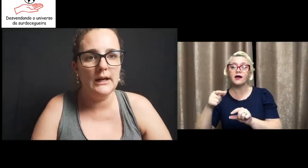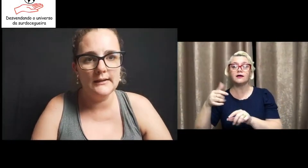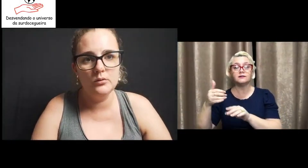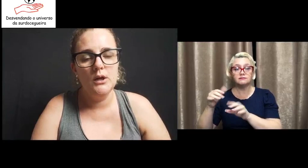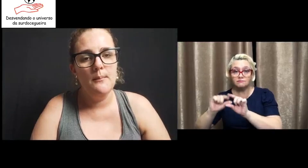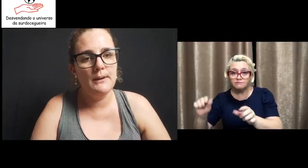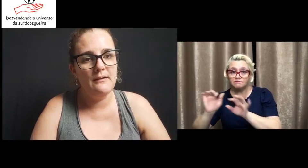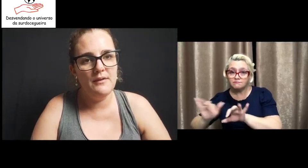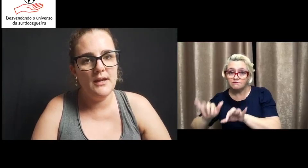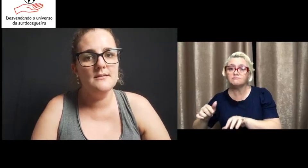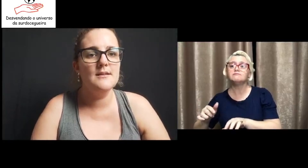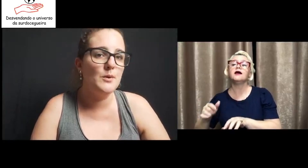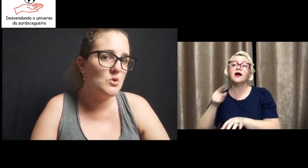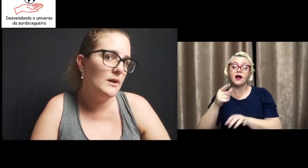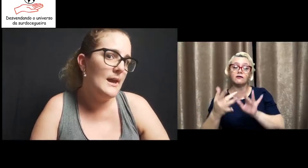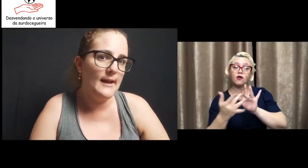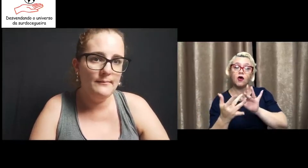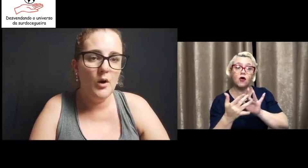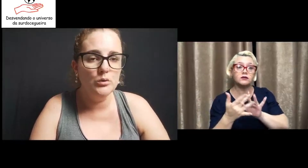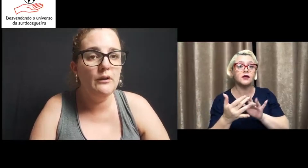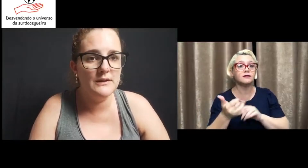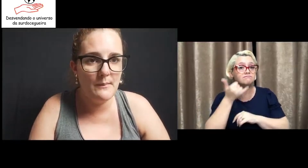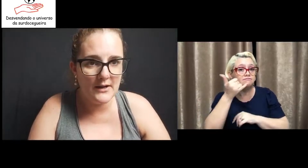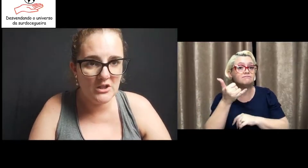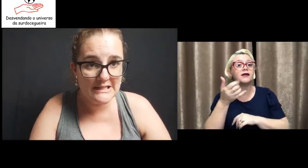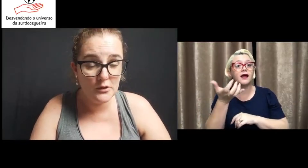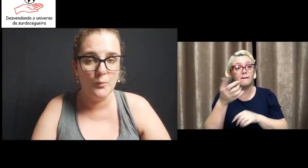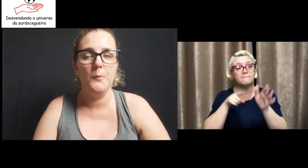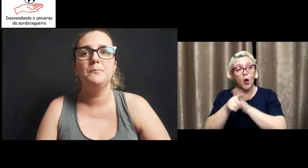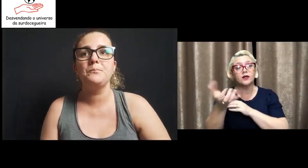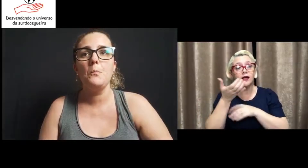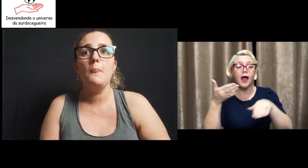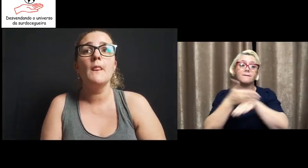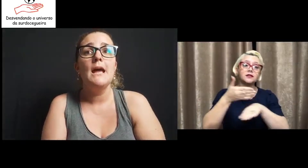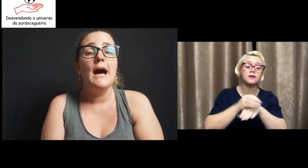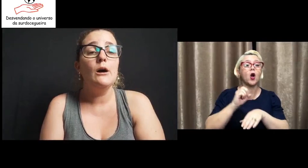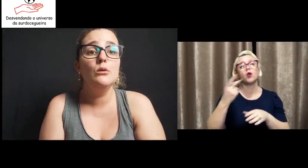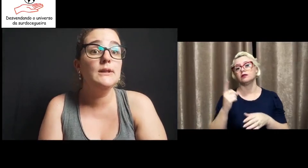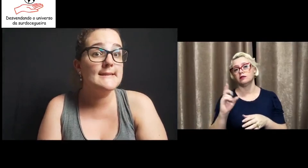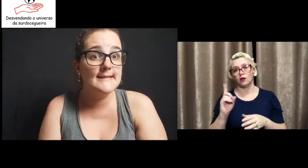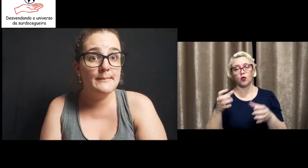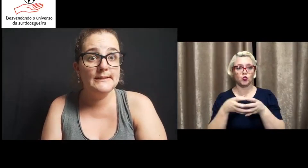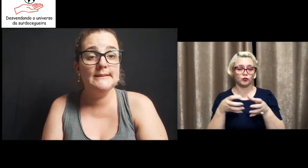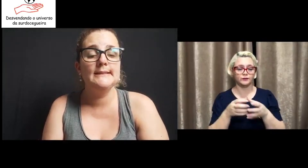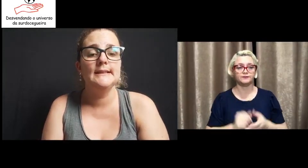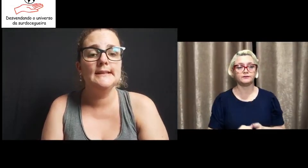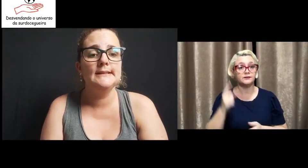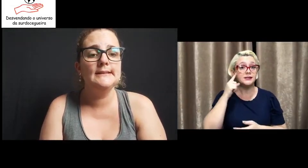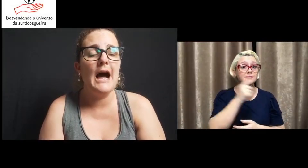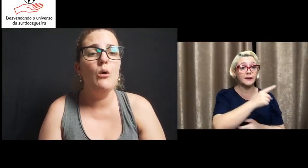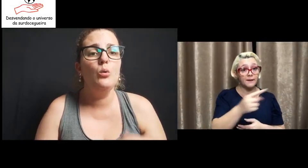em contato para ver se a pessoa quer ou não fazer parte desse grupo. Ao longo dessa